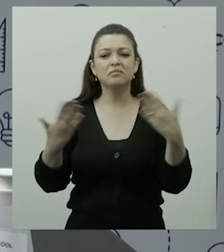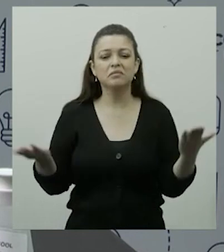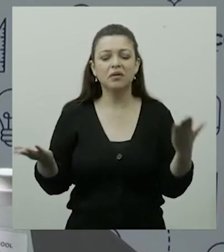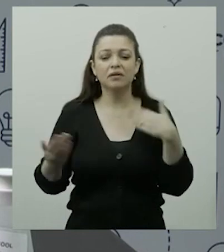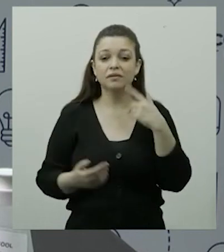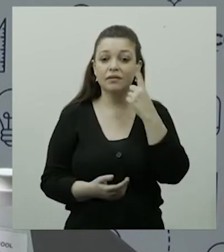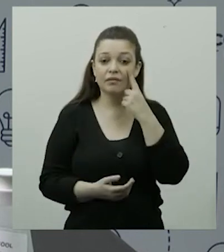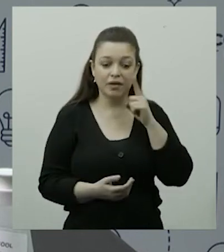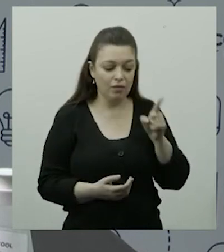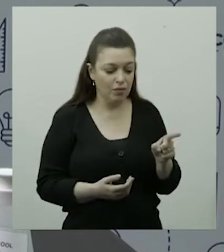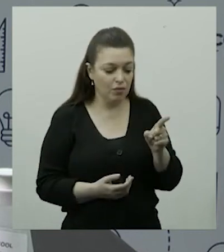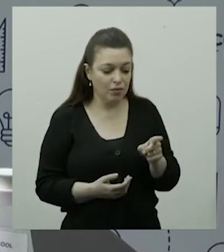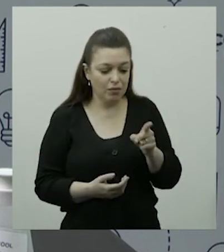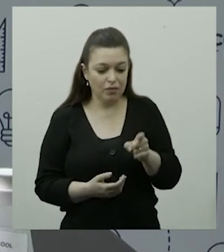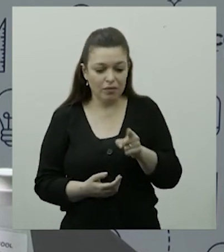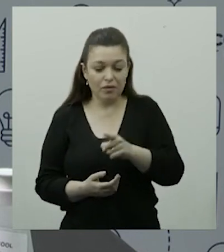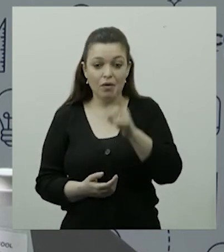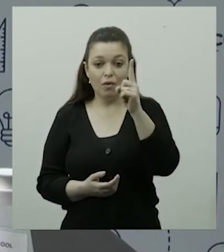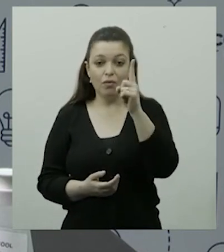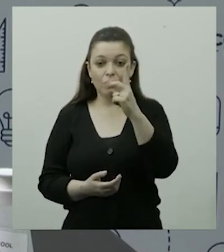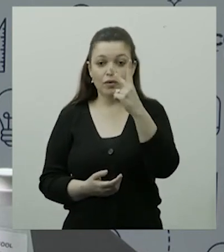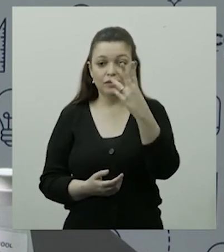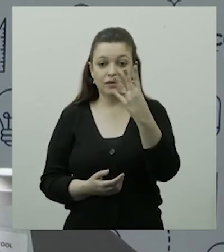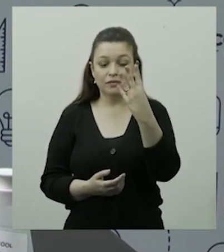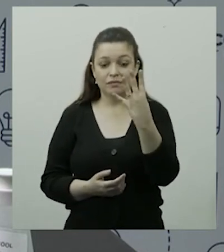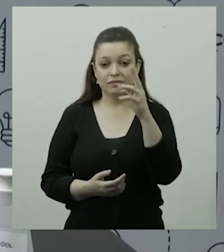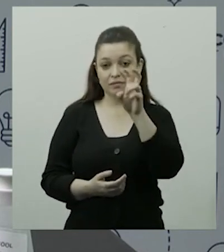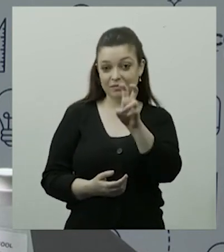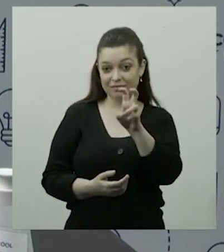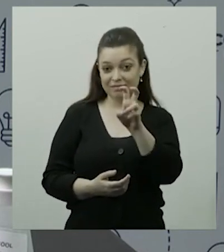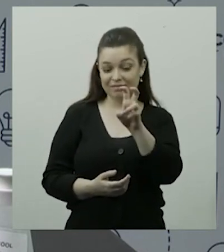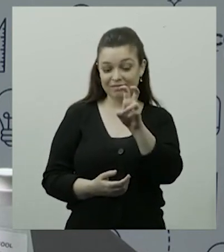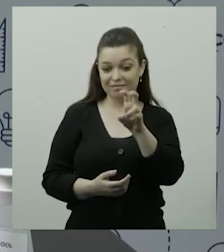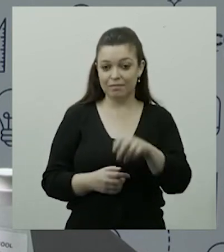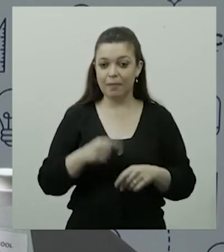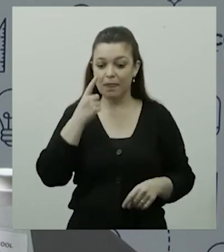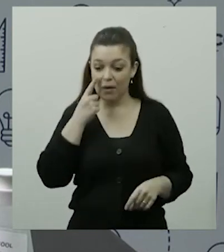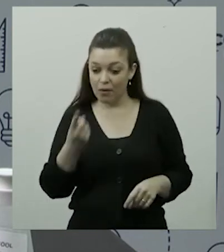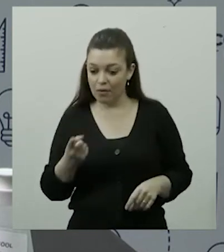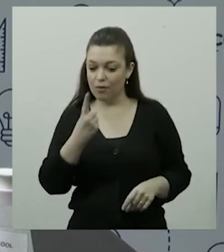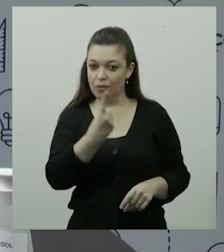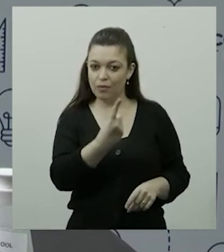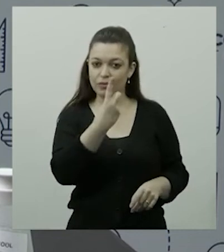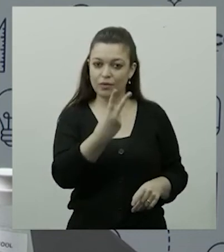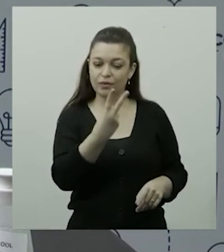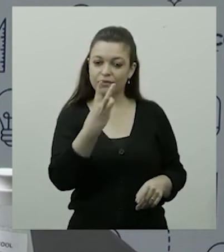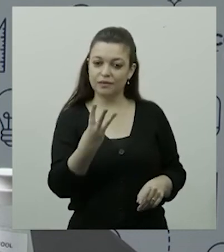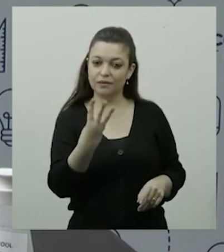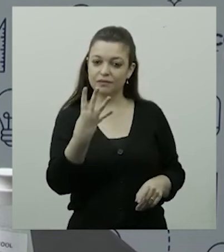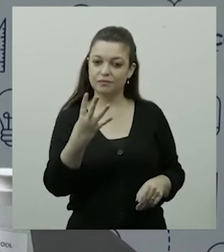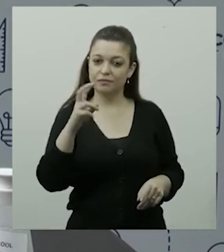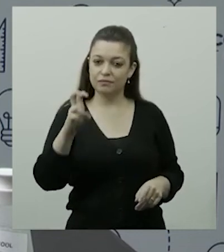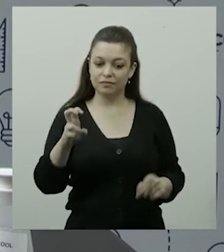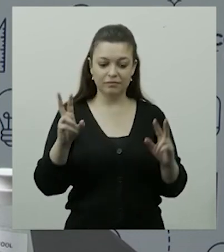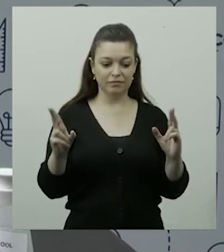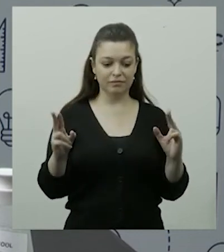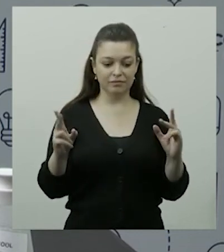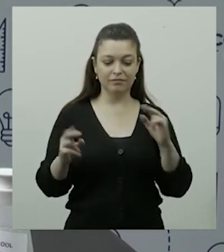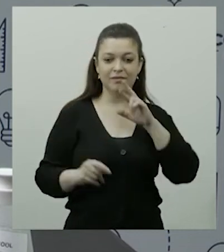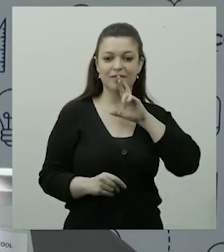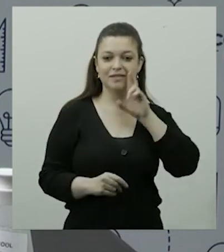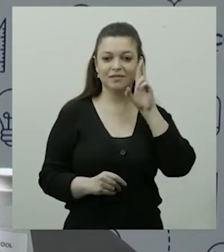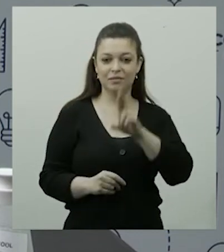1, 2, 3, 4, 5. Do outro lado eu também tenho, ó. 1, 2, 3,